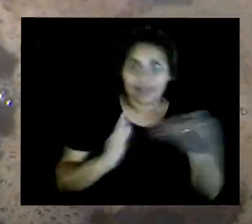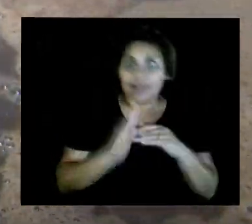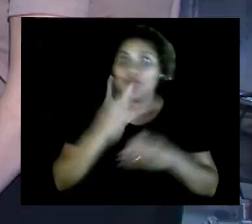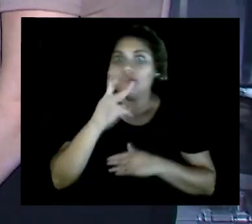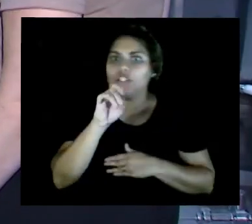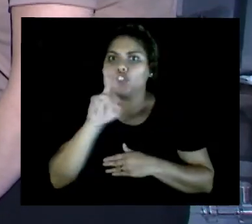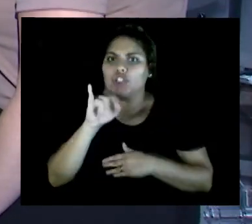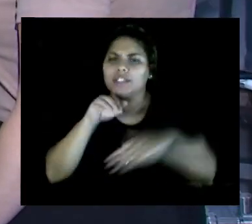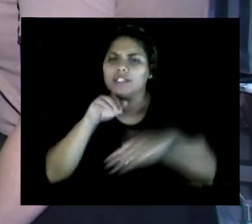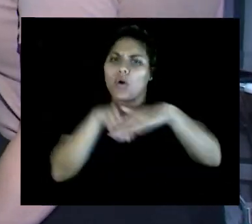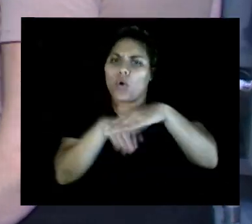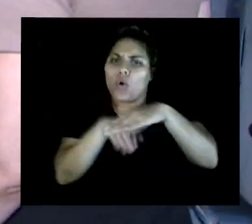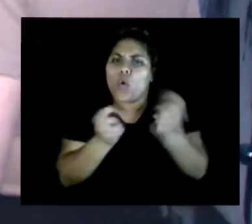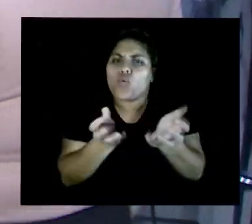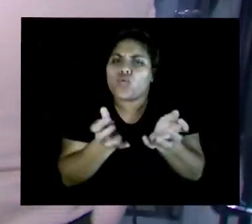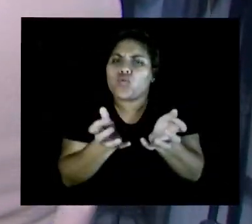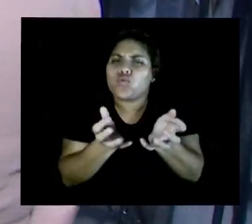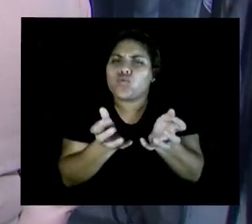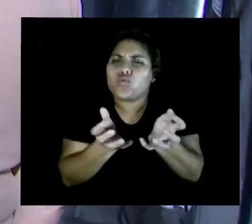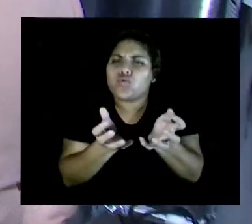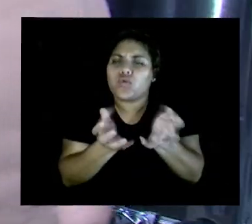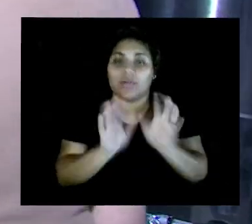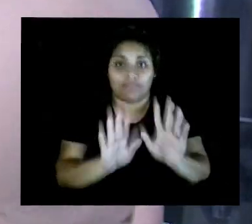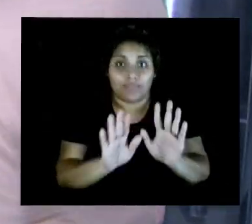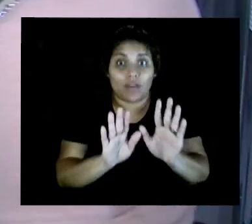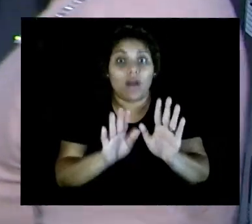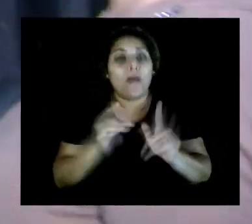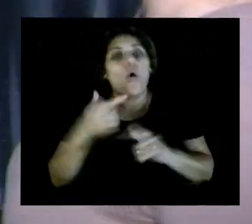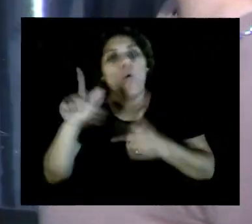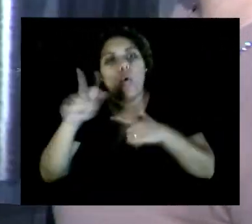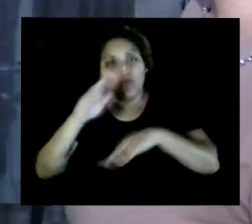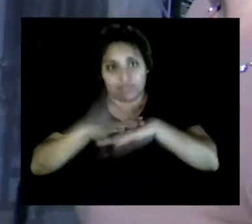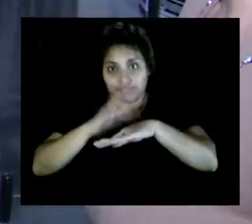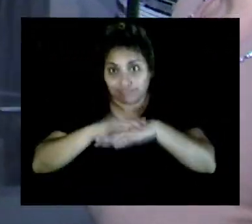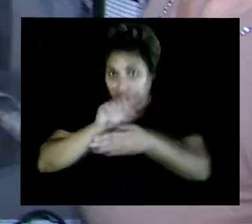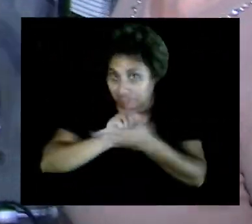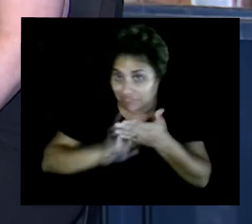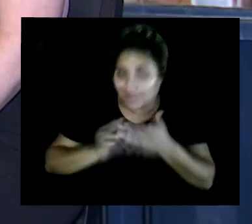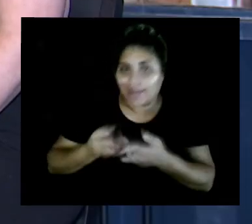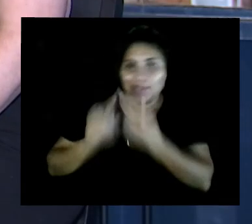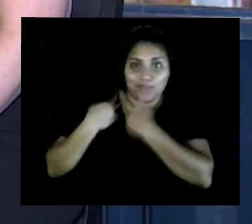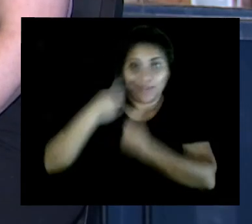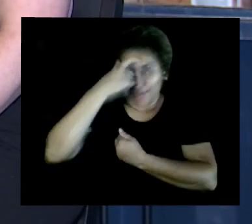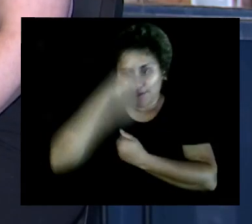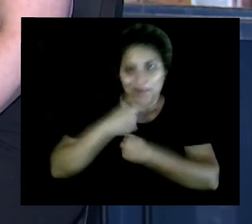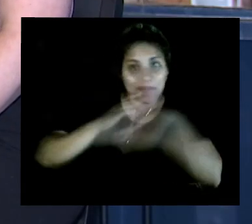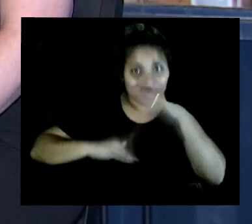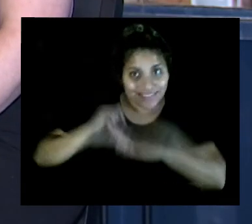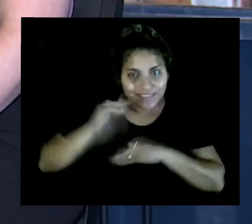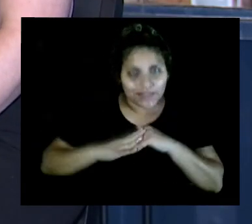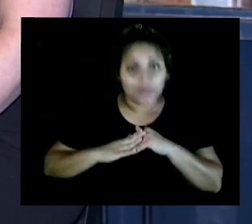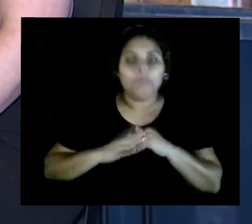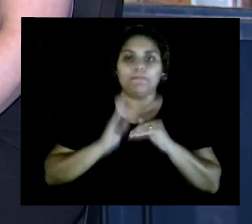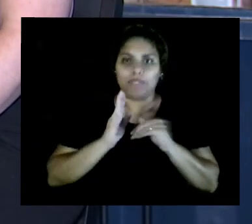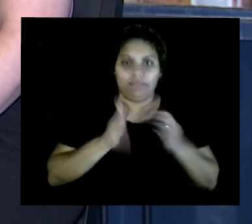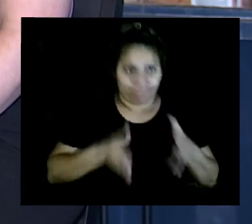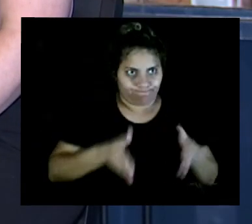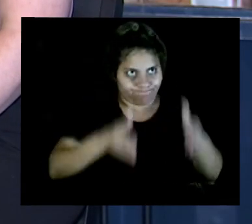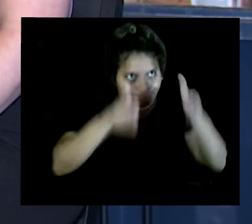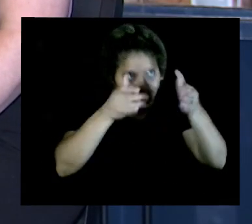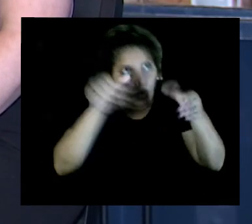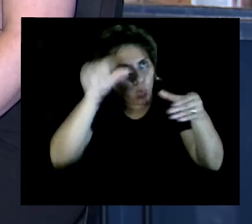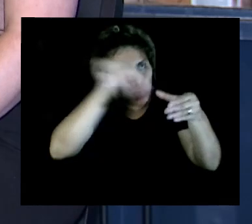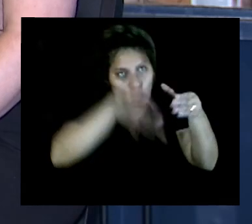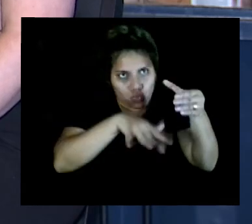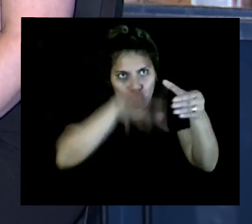fermentando. Outras tarefas também fazem parte do escopo do cervejeiro. Após de nós determinarmos esse período de tanque, esse